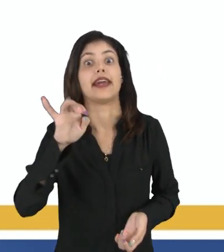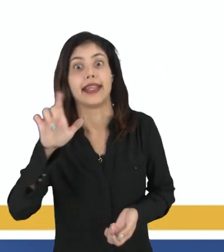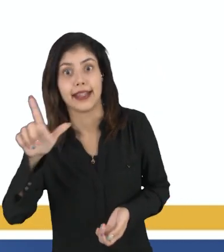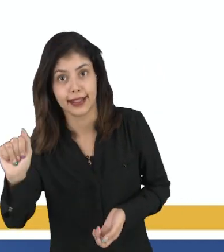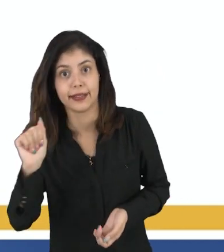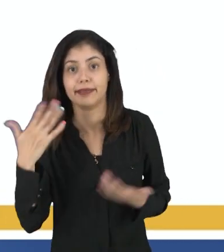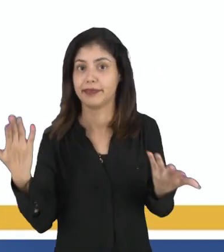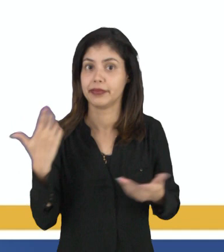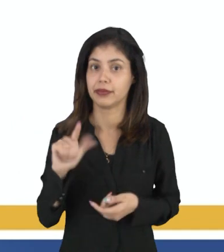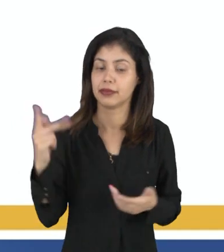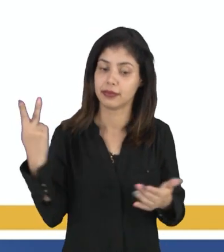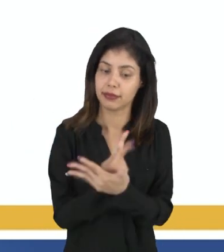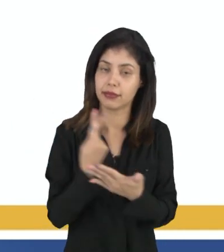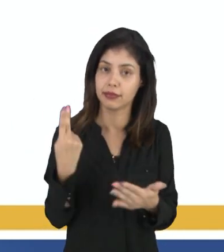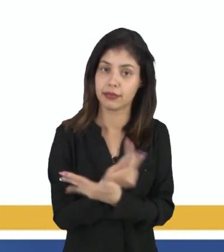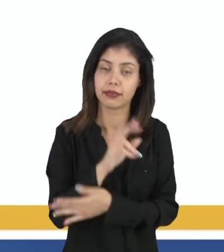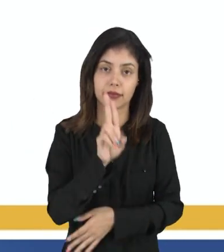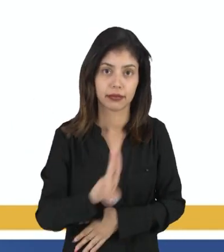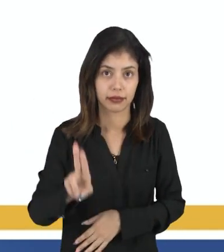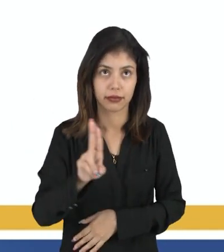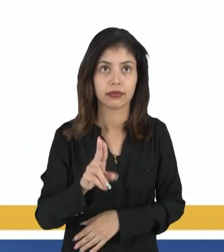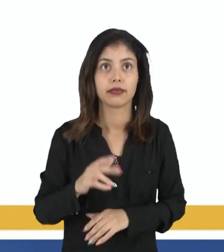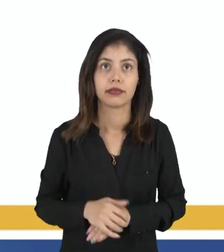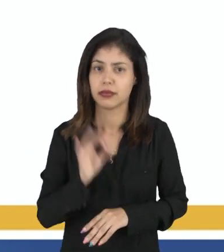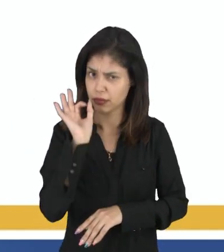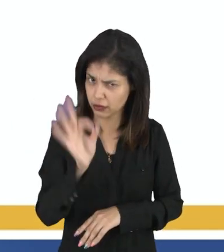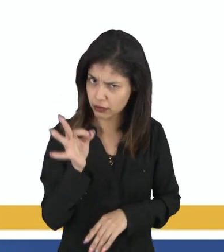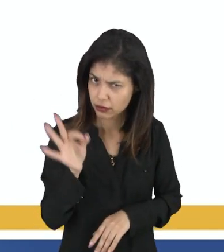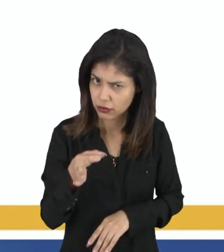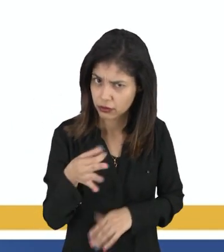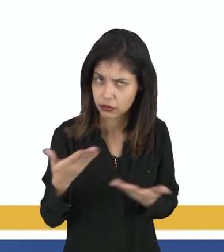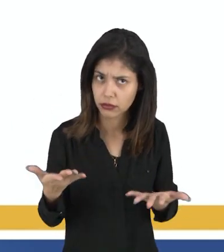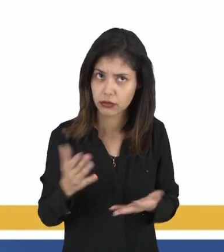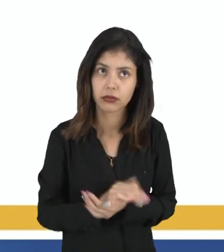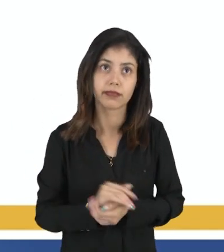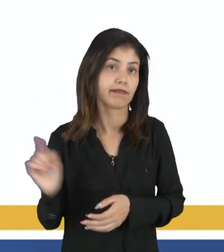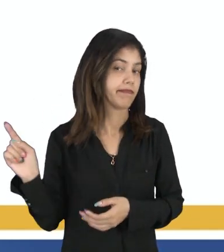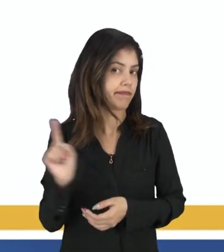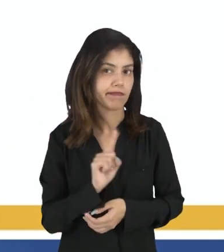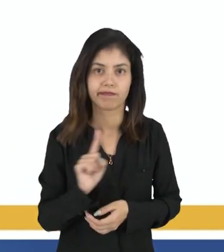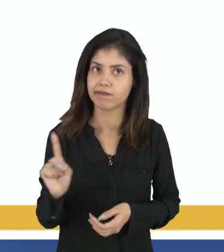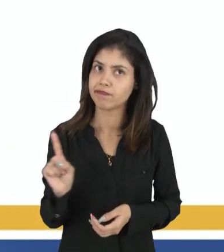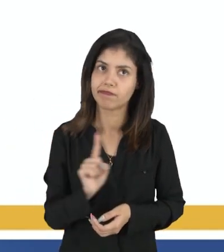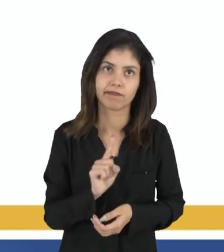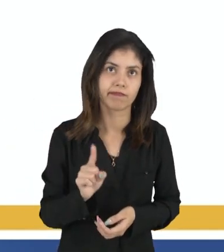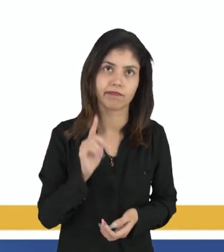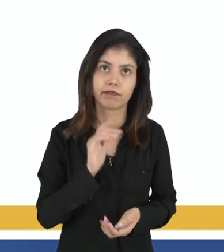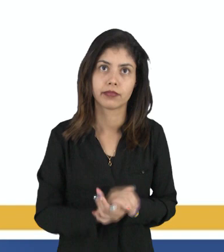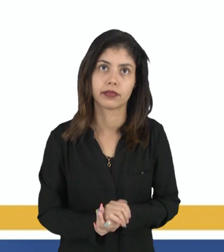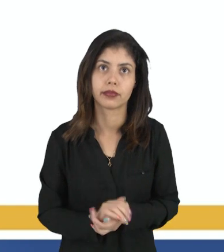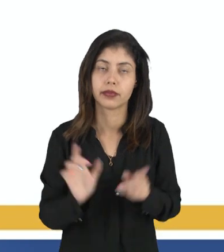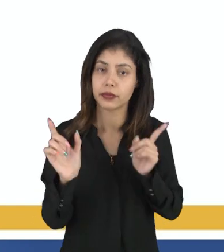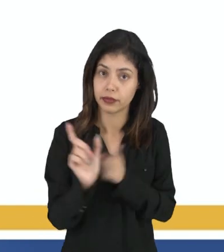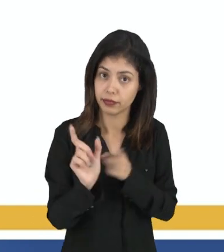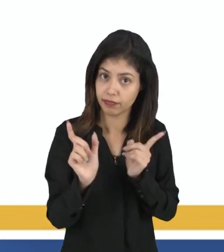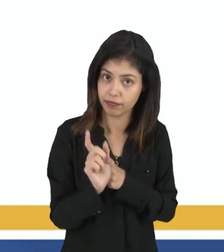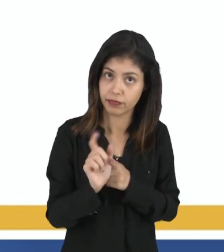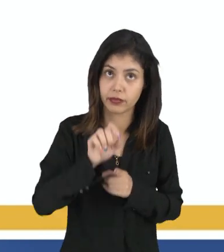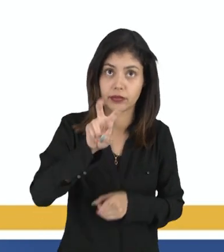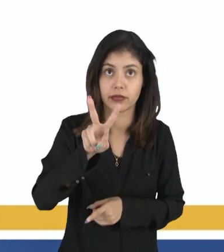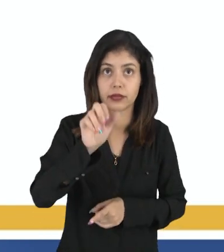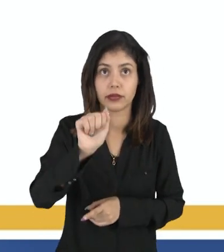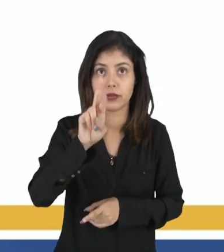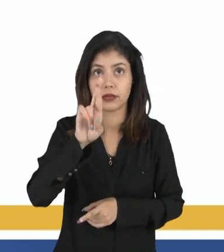vareia. Então, na charge, a linguagem utilizada pela mulher é adequada ao contexto? Na segunda fala dela, não foi